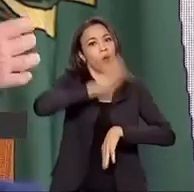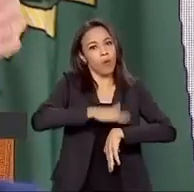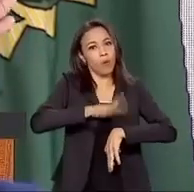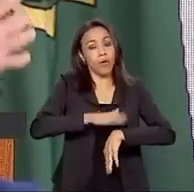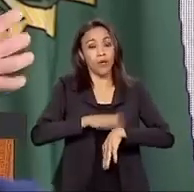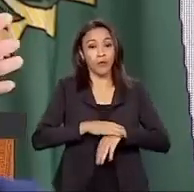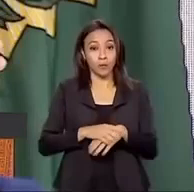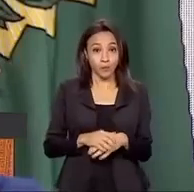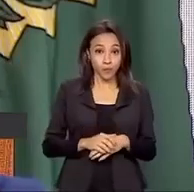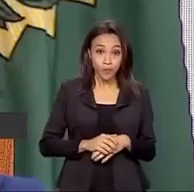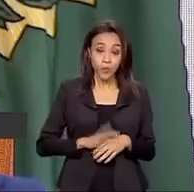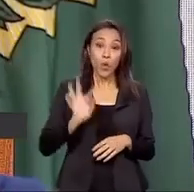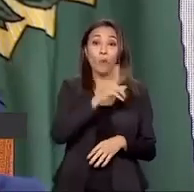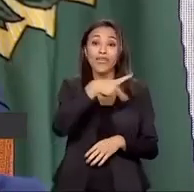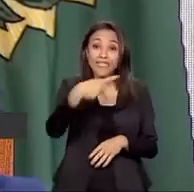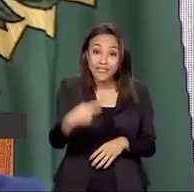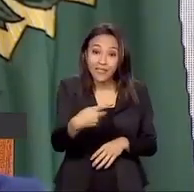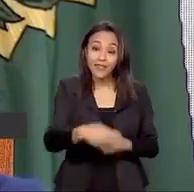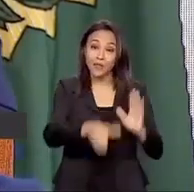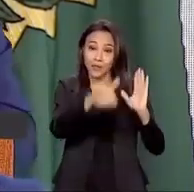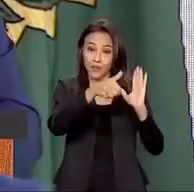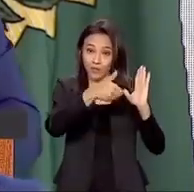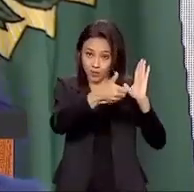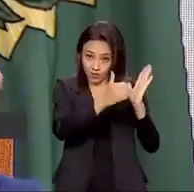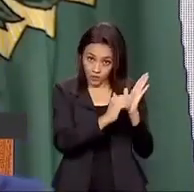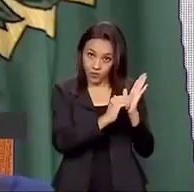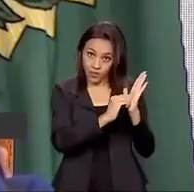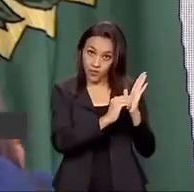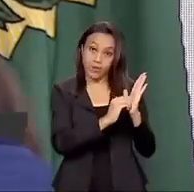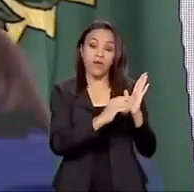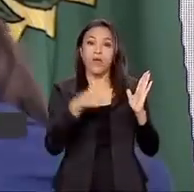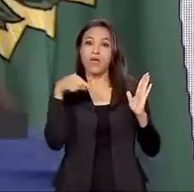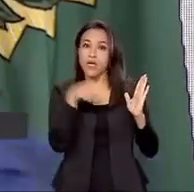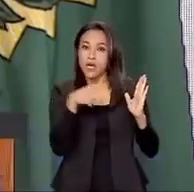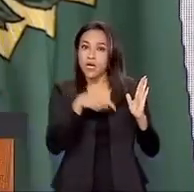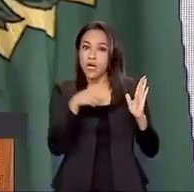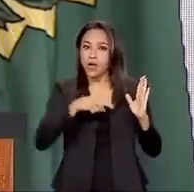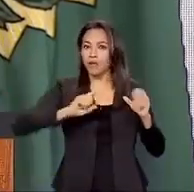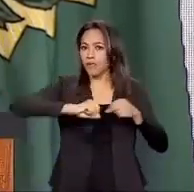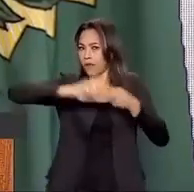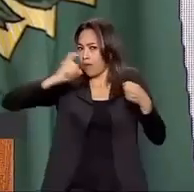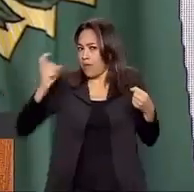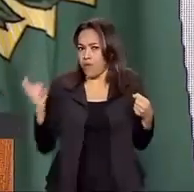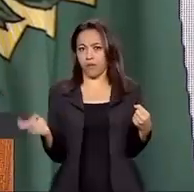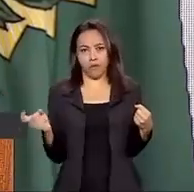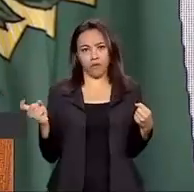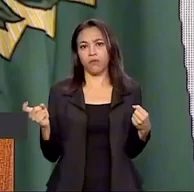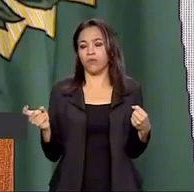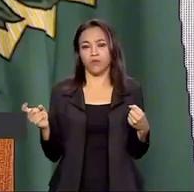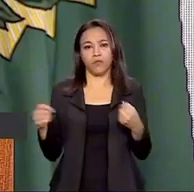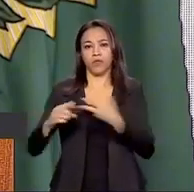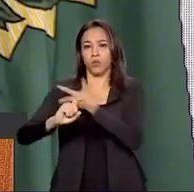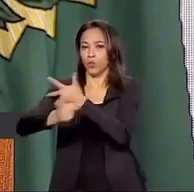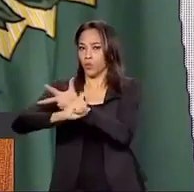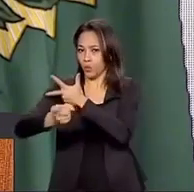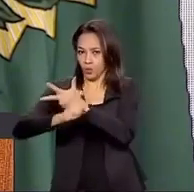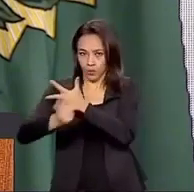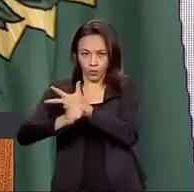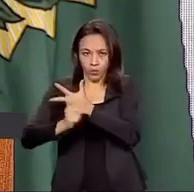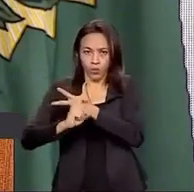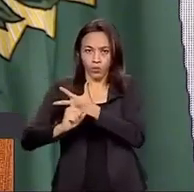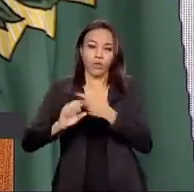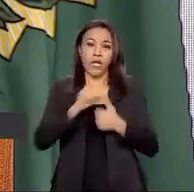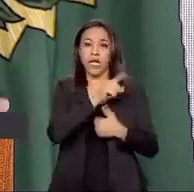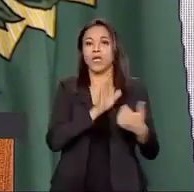Rodrigo Pacheco preside o Senado, que é uma instituição independente da Presidência da República. Ele não tem que